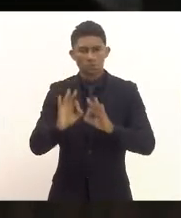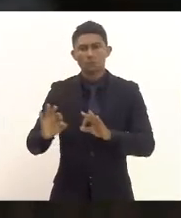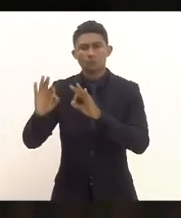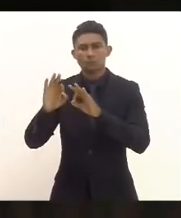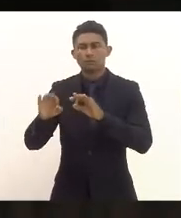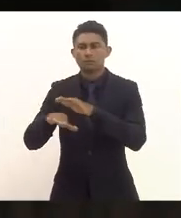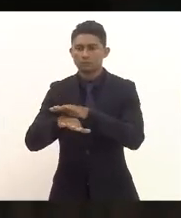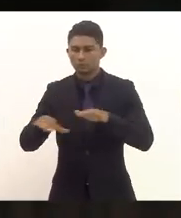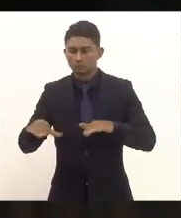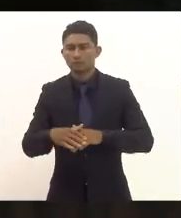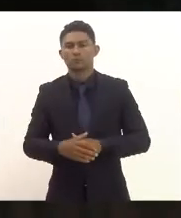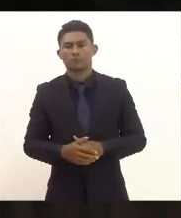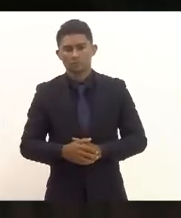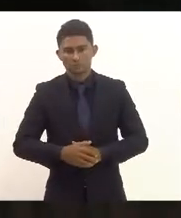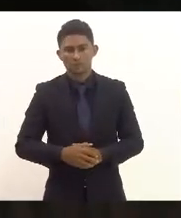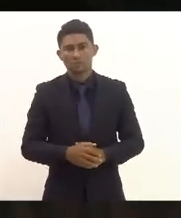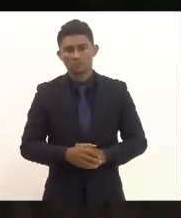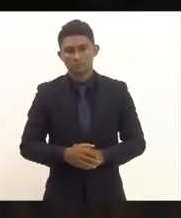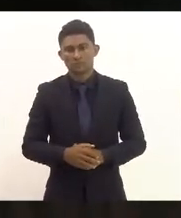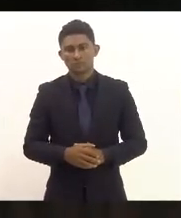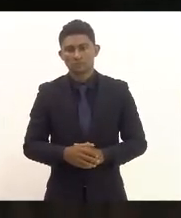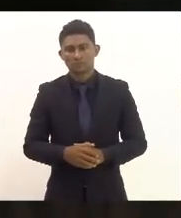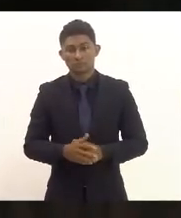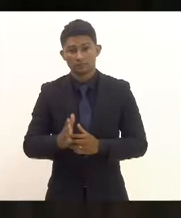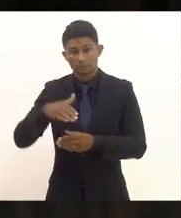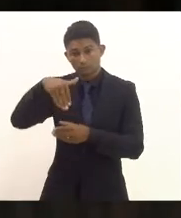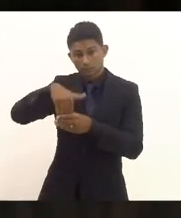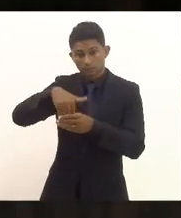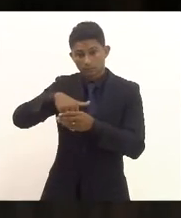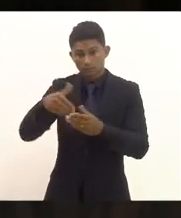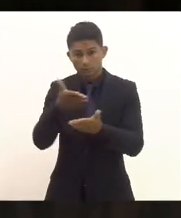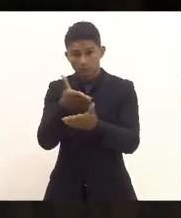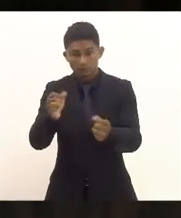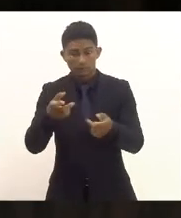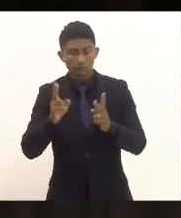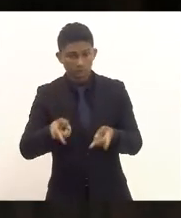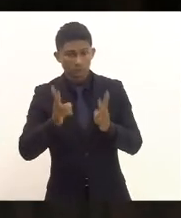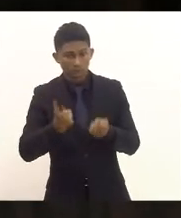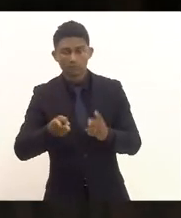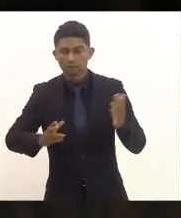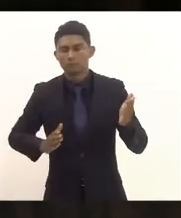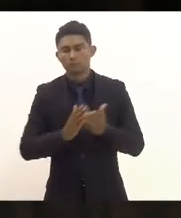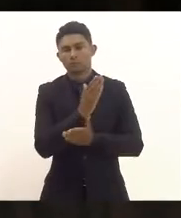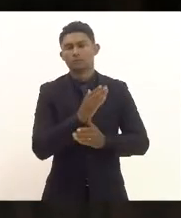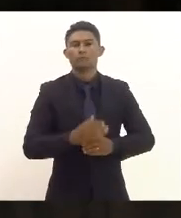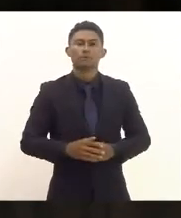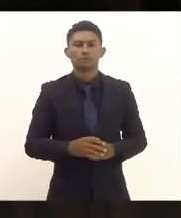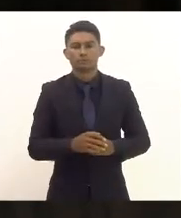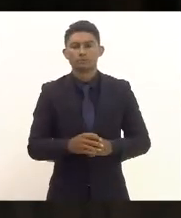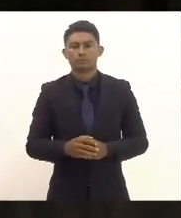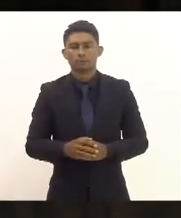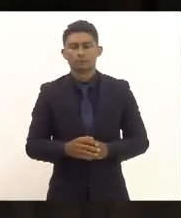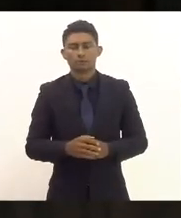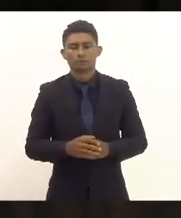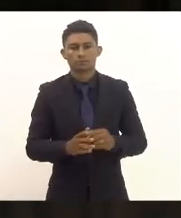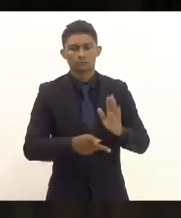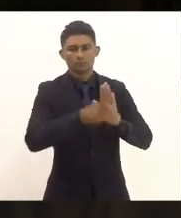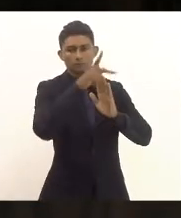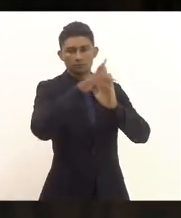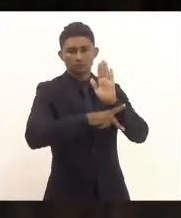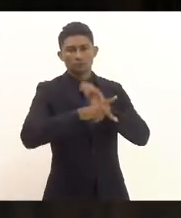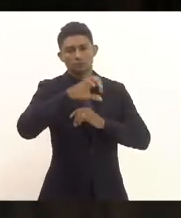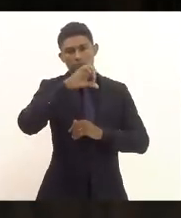discutir-se-á da discussão em votação sobre aprovam permaneçam Como estão aprovada vai à promulgação pode a